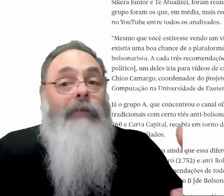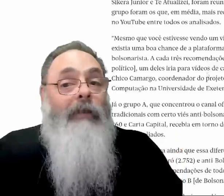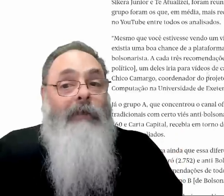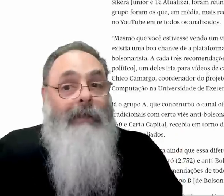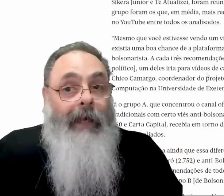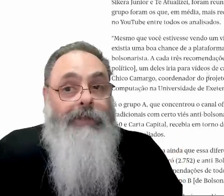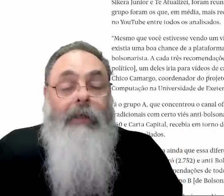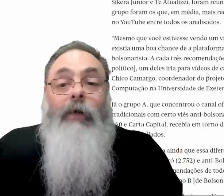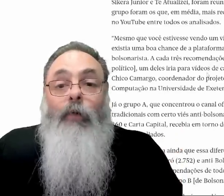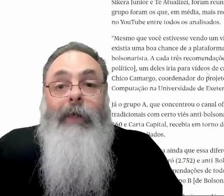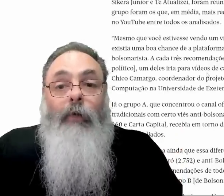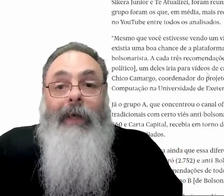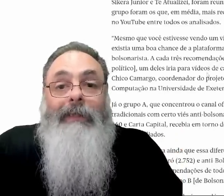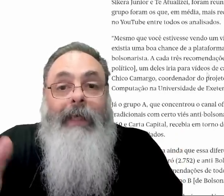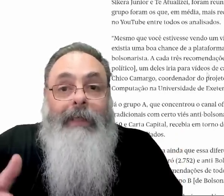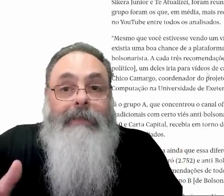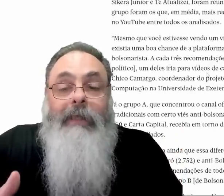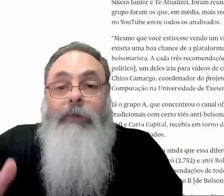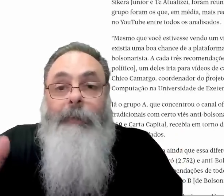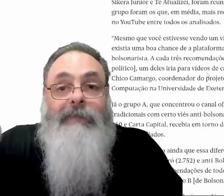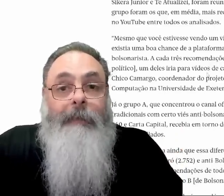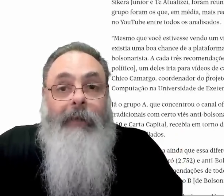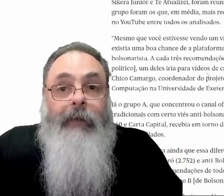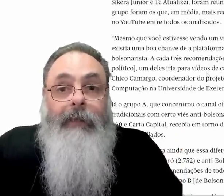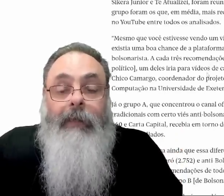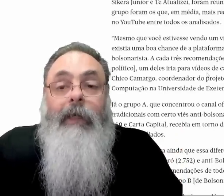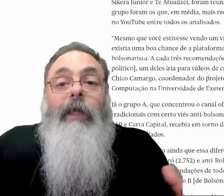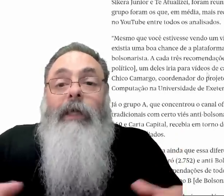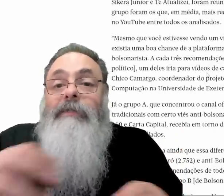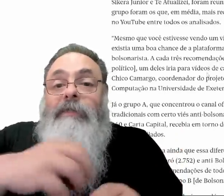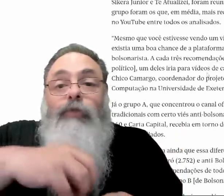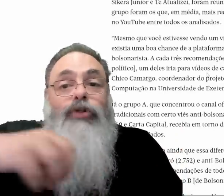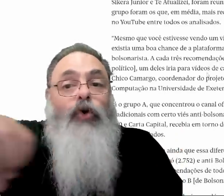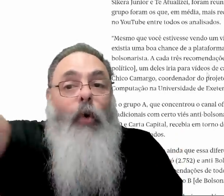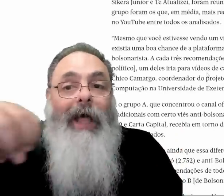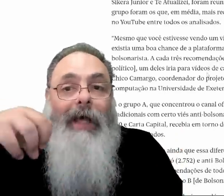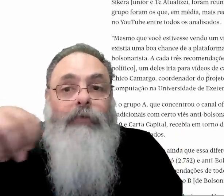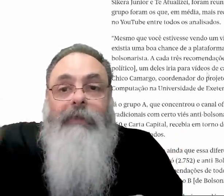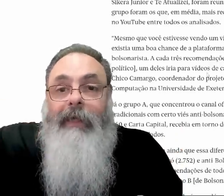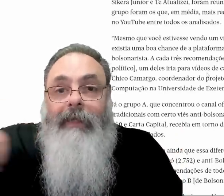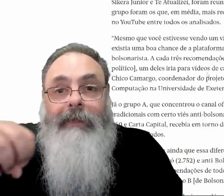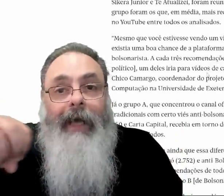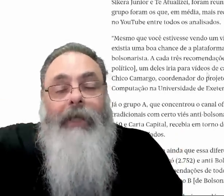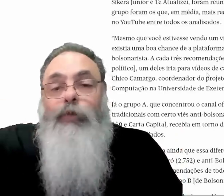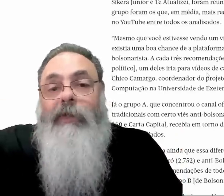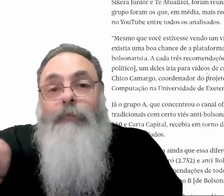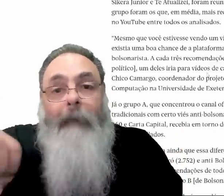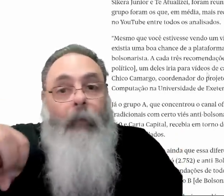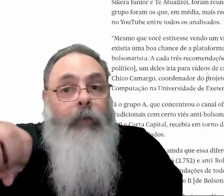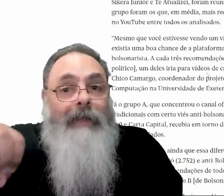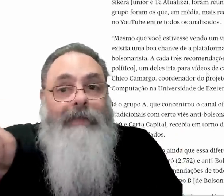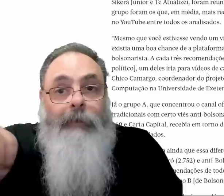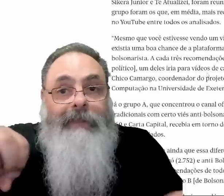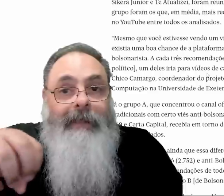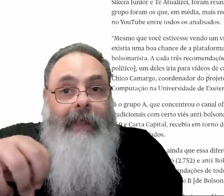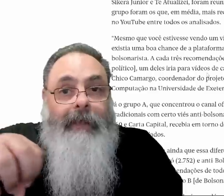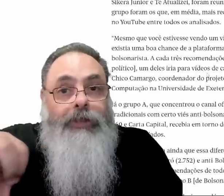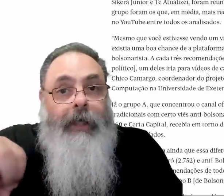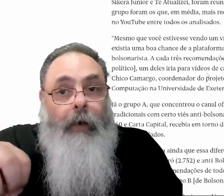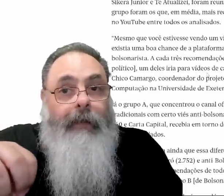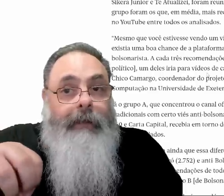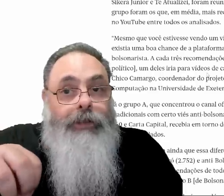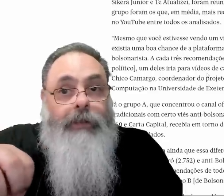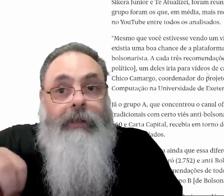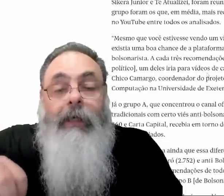toda lá quando na verdade o erro é deles eles não perceberam ainda que eles estão Descolados da realidade o que a população brasileira